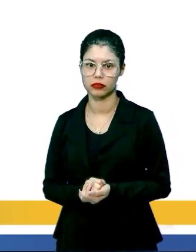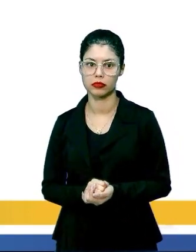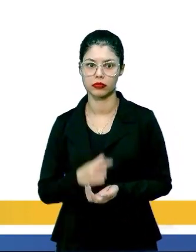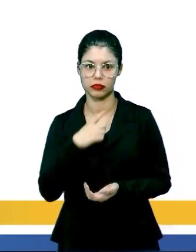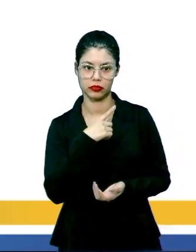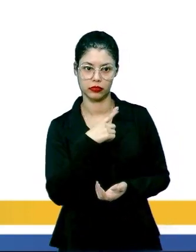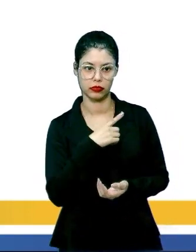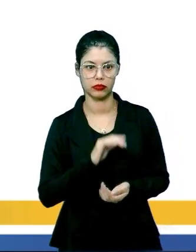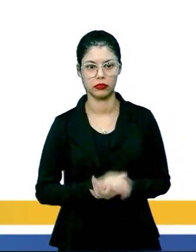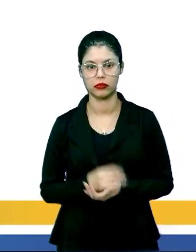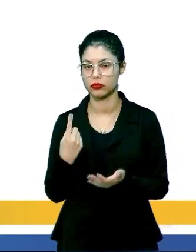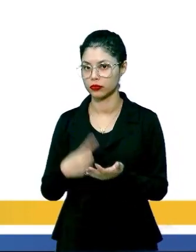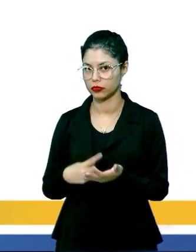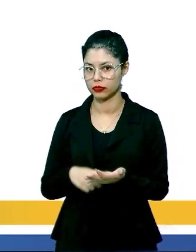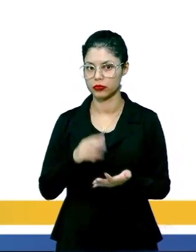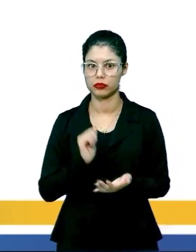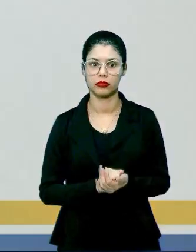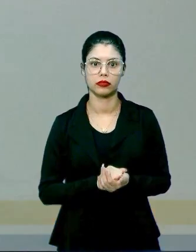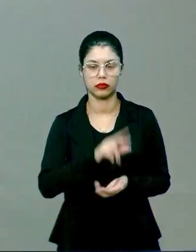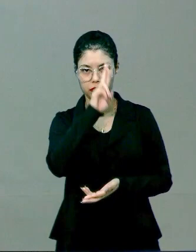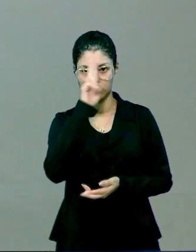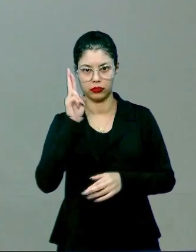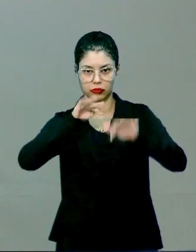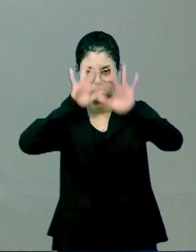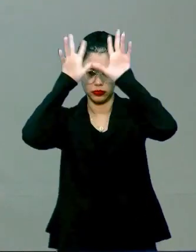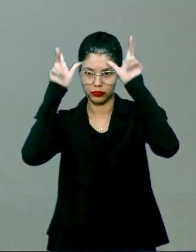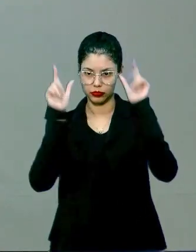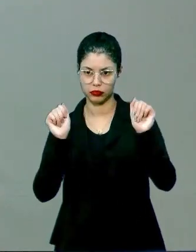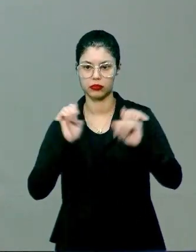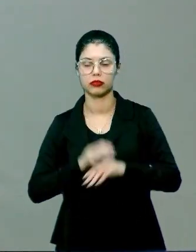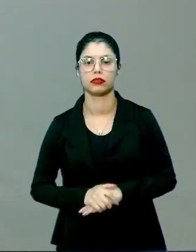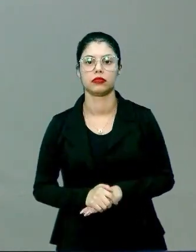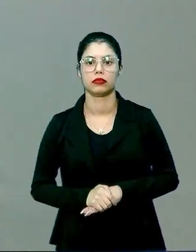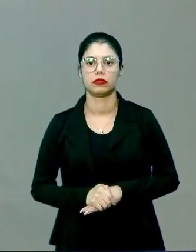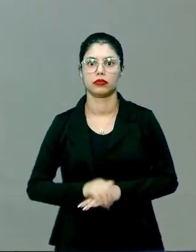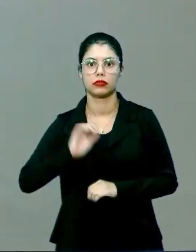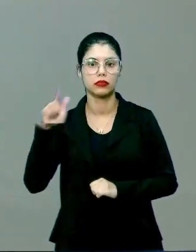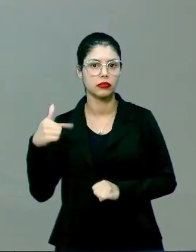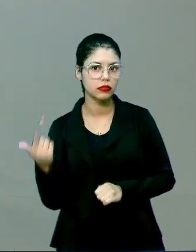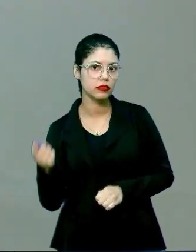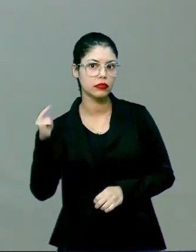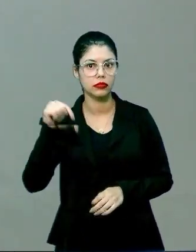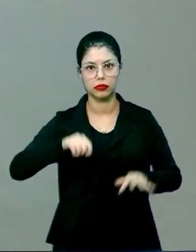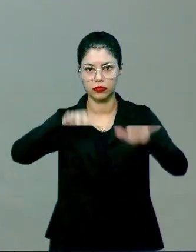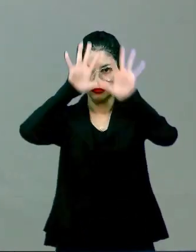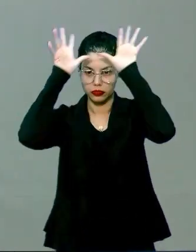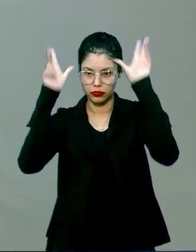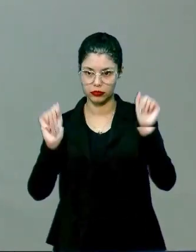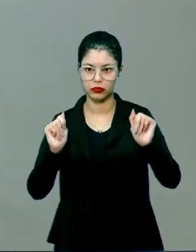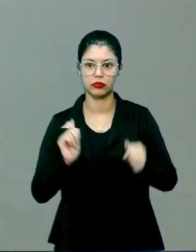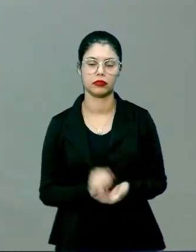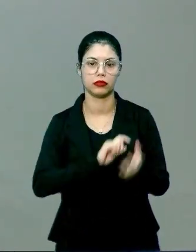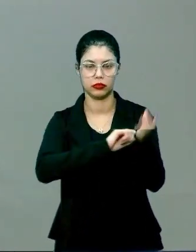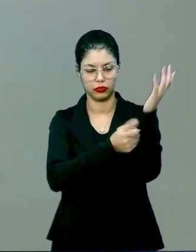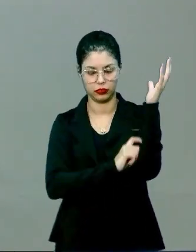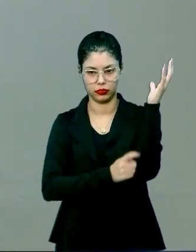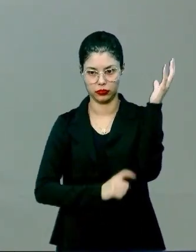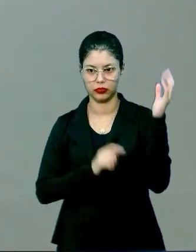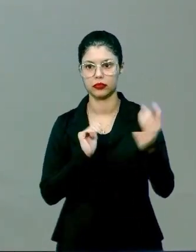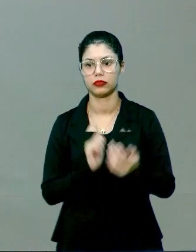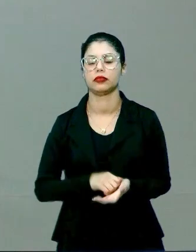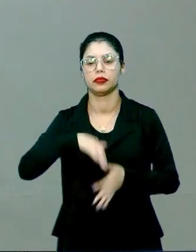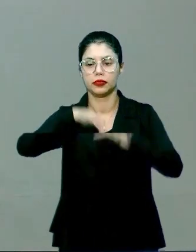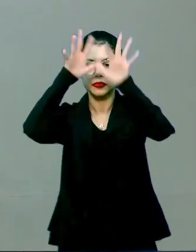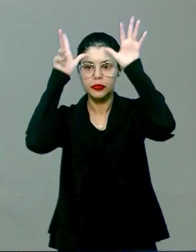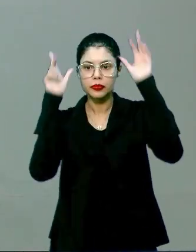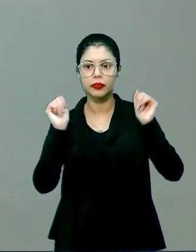que tem um marco também na história do Acre. João Cândido, após ser preso, ele é enviado para o Acre, né, para os seringais do Acre.